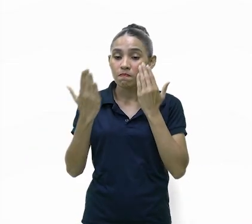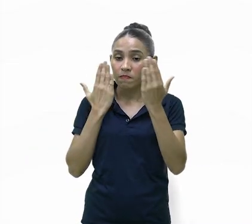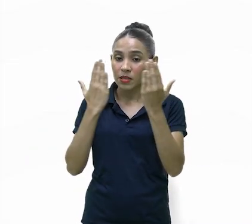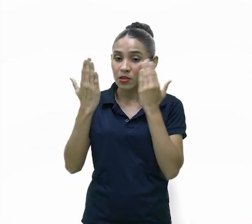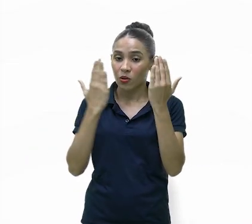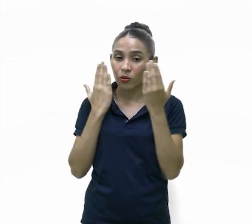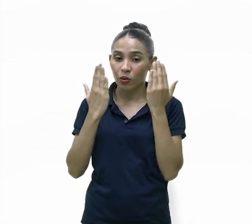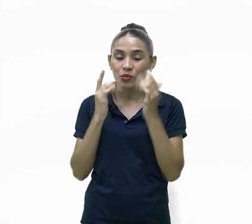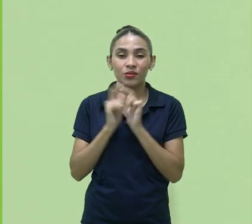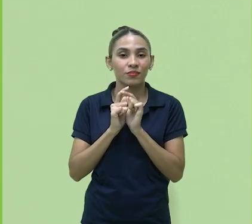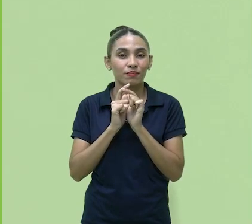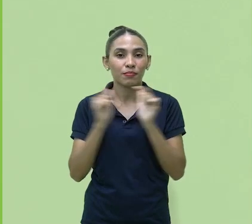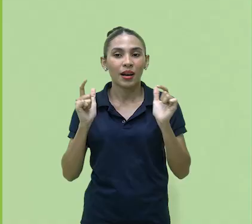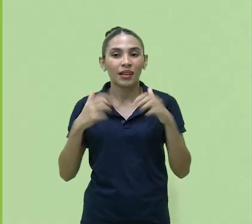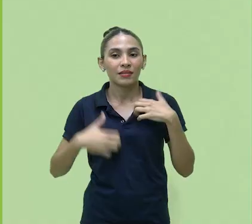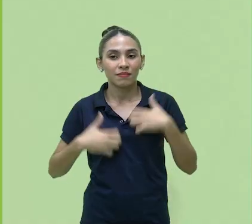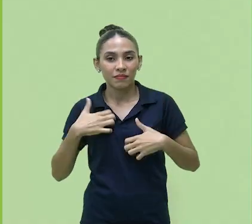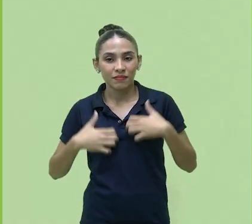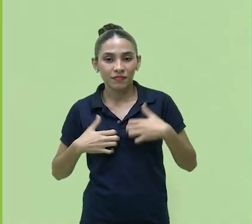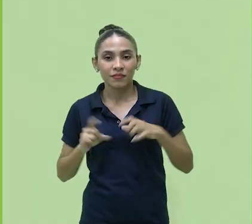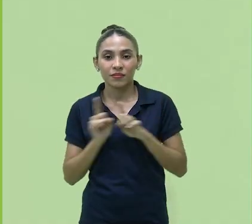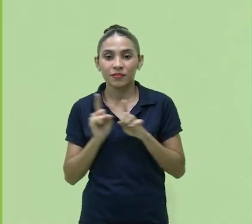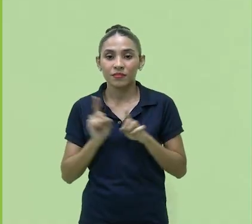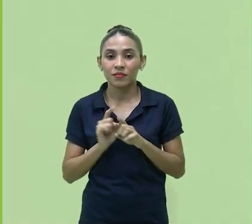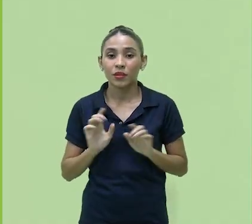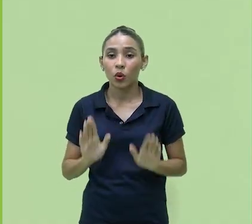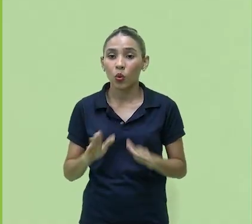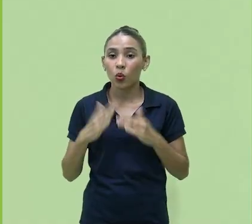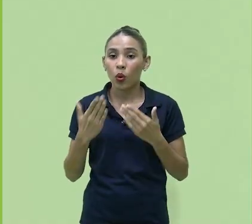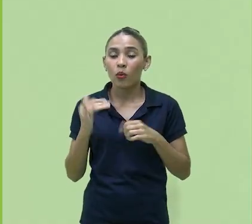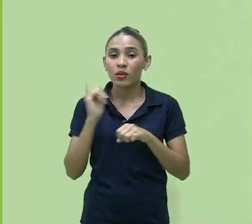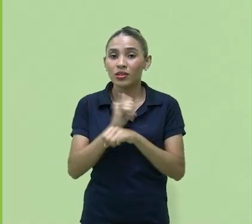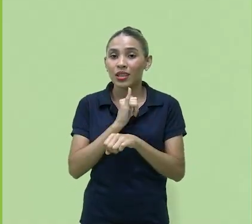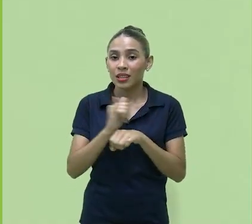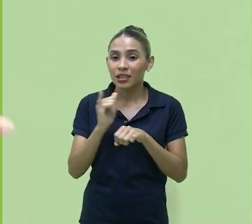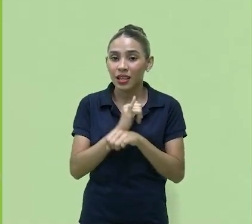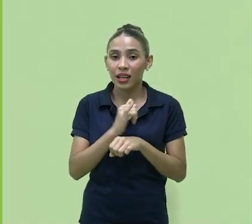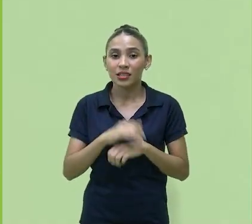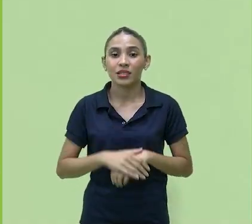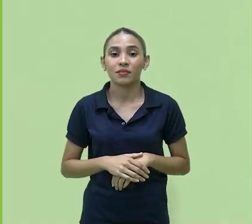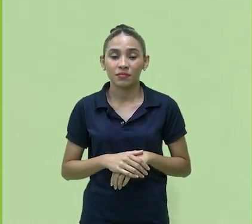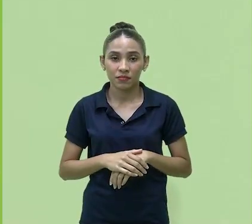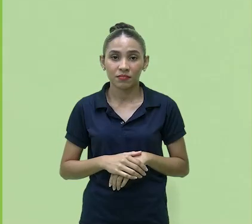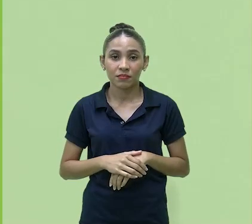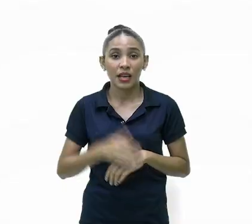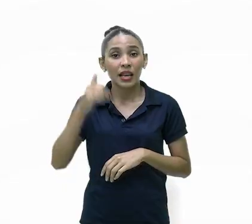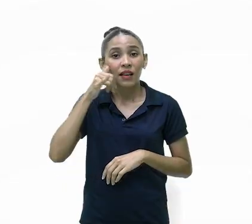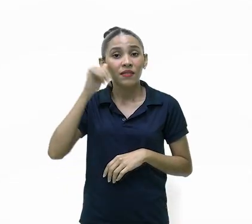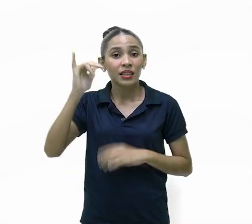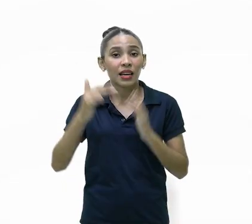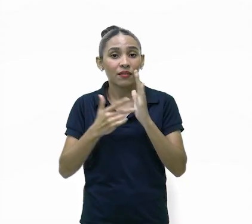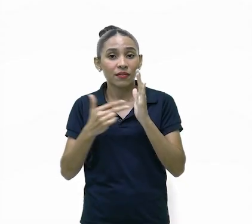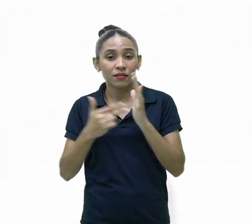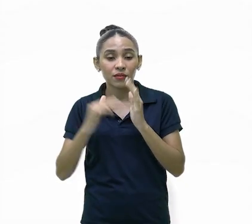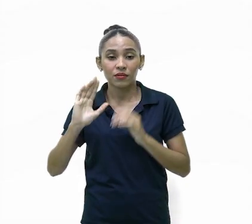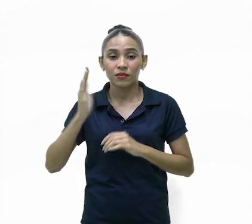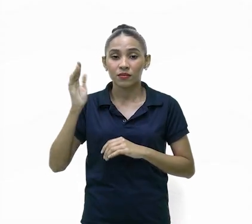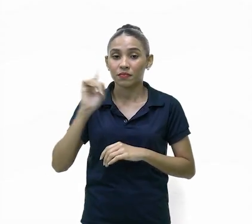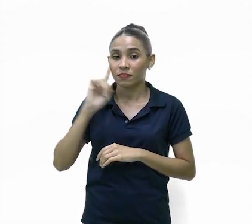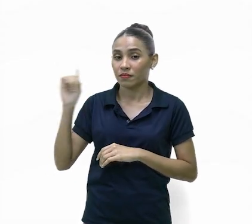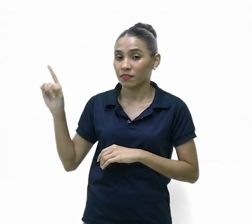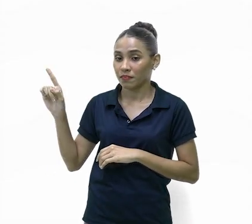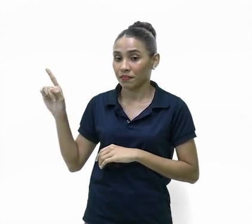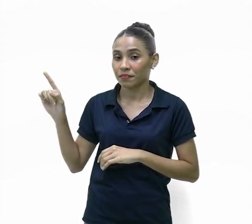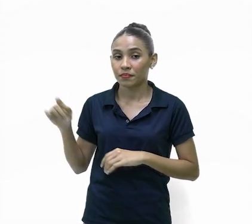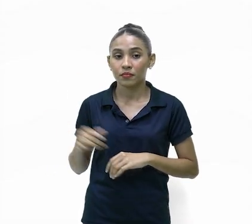psicológico, né? Aumenta muito mais drasticamente. Quais são as estratégias para enfrentar a fake news? Vamos aí para